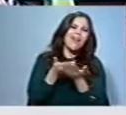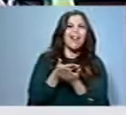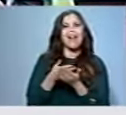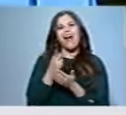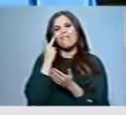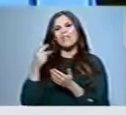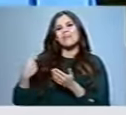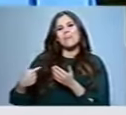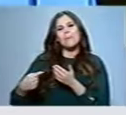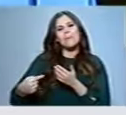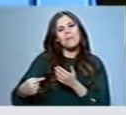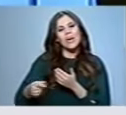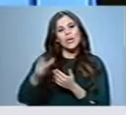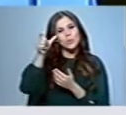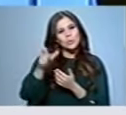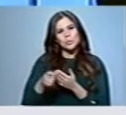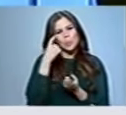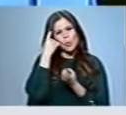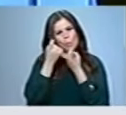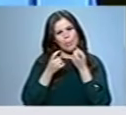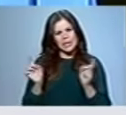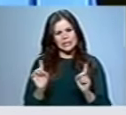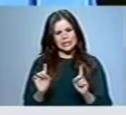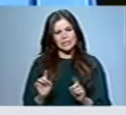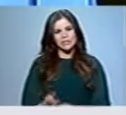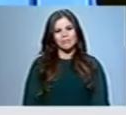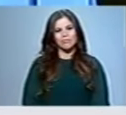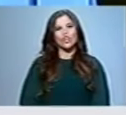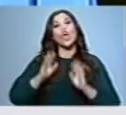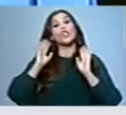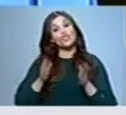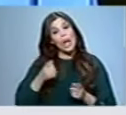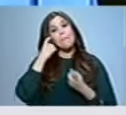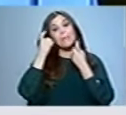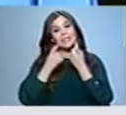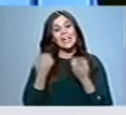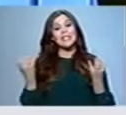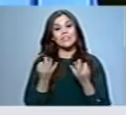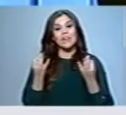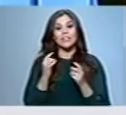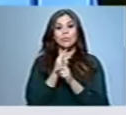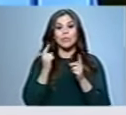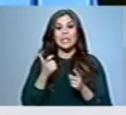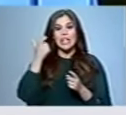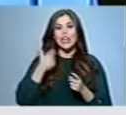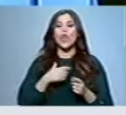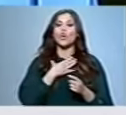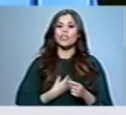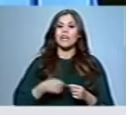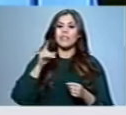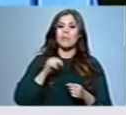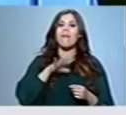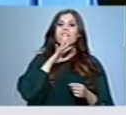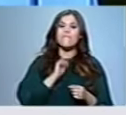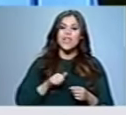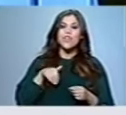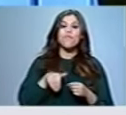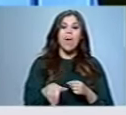rotinas. Isso ainda não te passou pela cabeça? Passou pela cabeça, efetivamente. E eu gostava de ter um filho também,